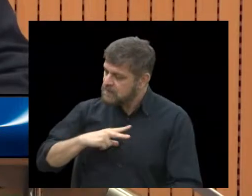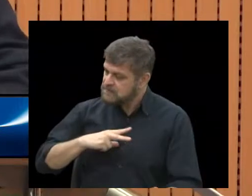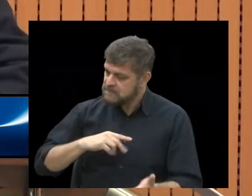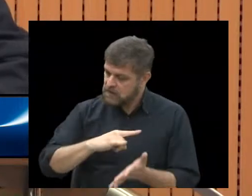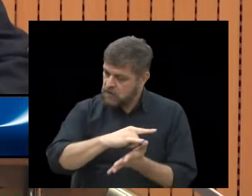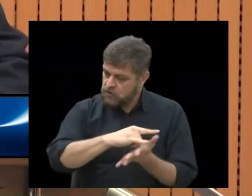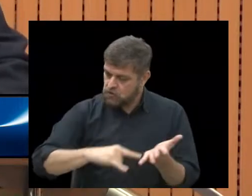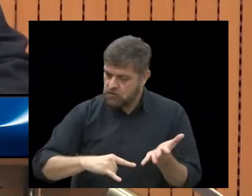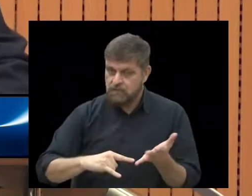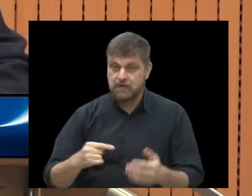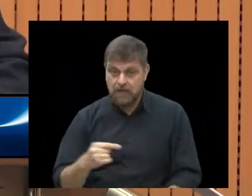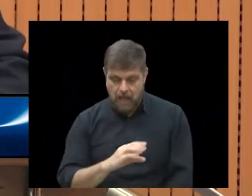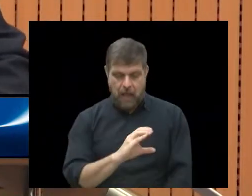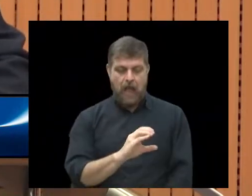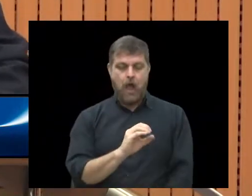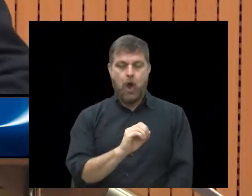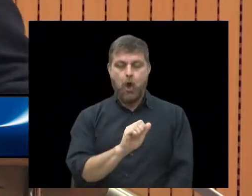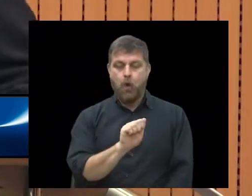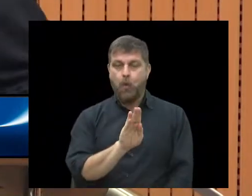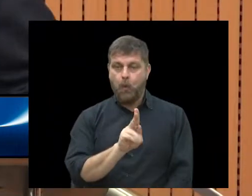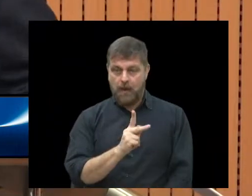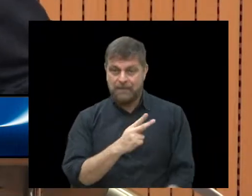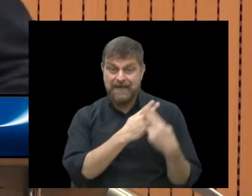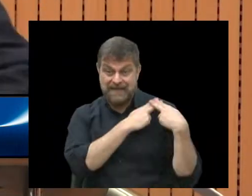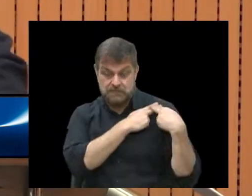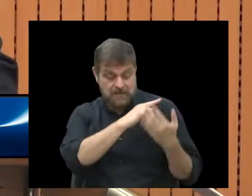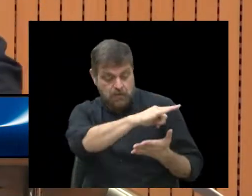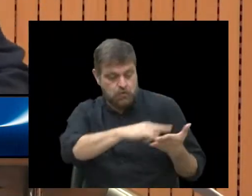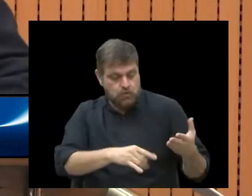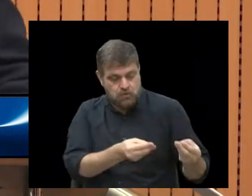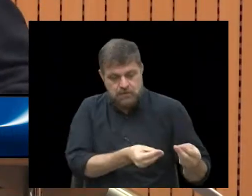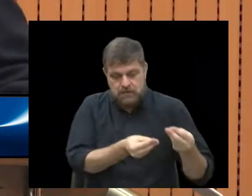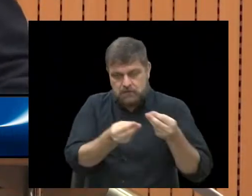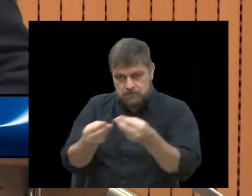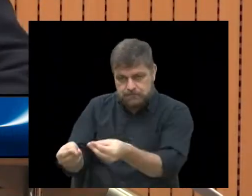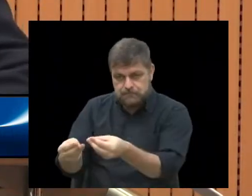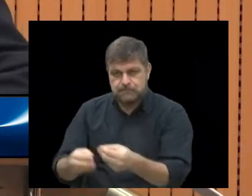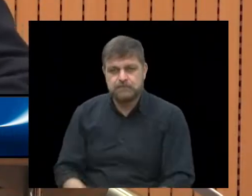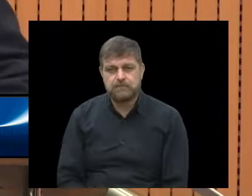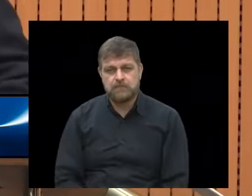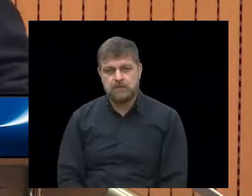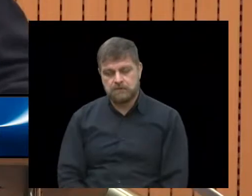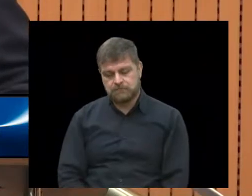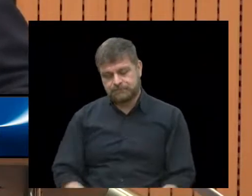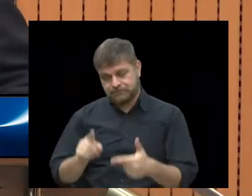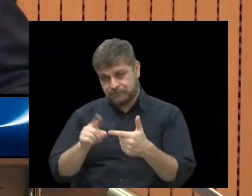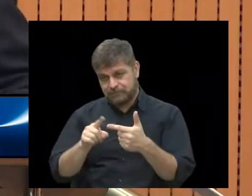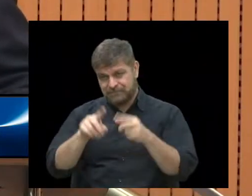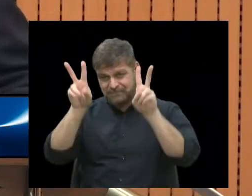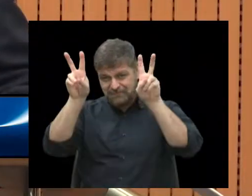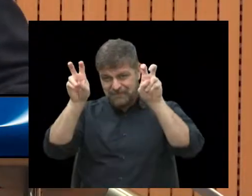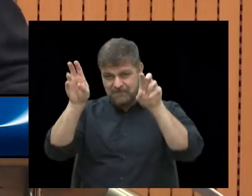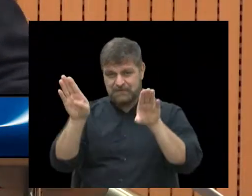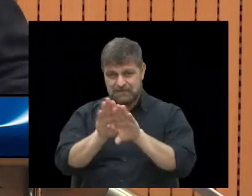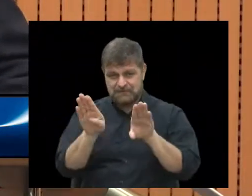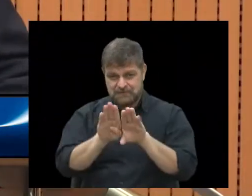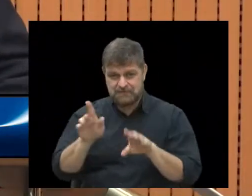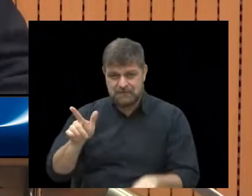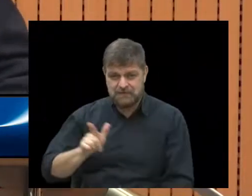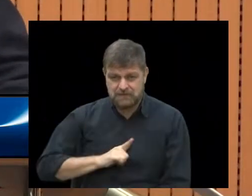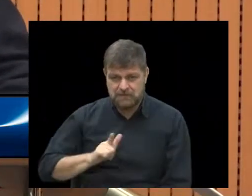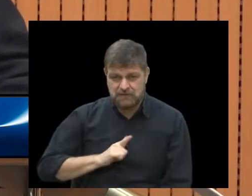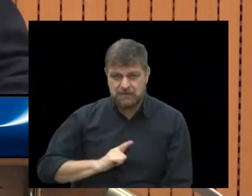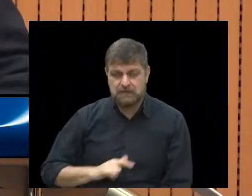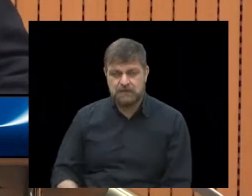mesmo, a Coab vai fazer isso. Outro assunto, senhor presidente, foi também, a massa também